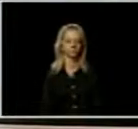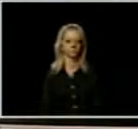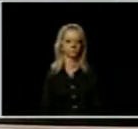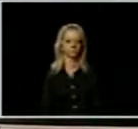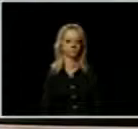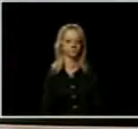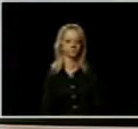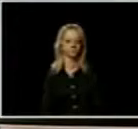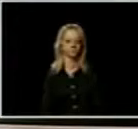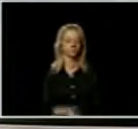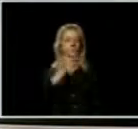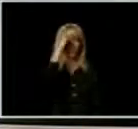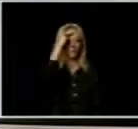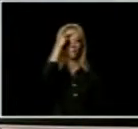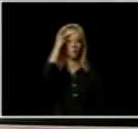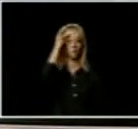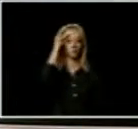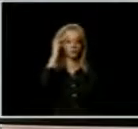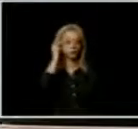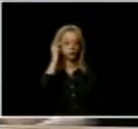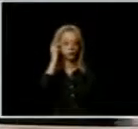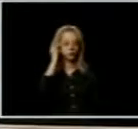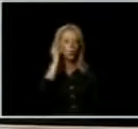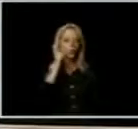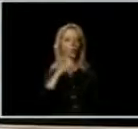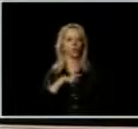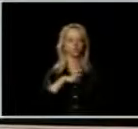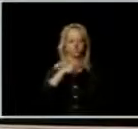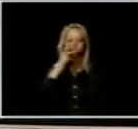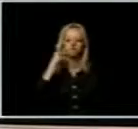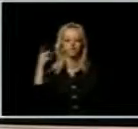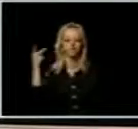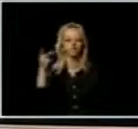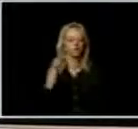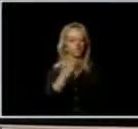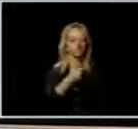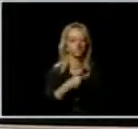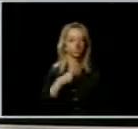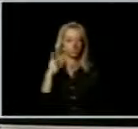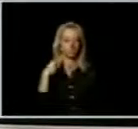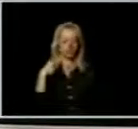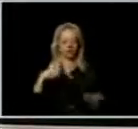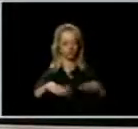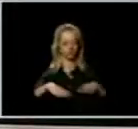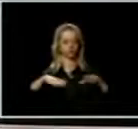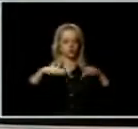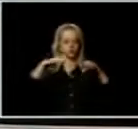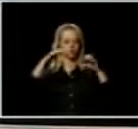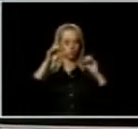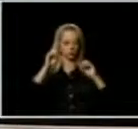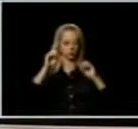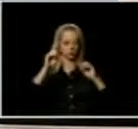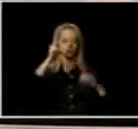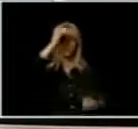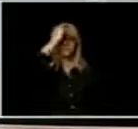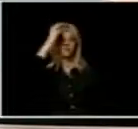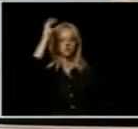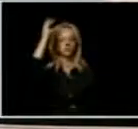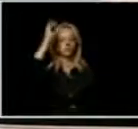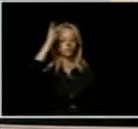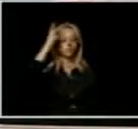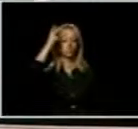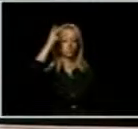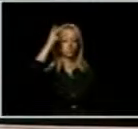muito descaso. E quando existe a necessidade de representar Taubaté, nem ao menos tem